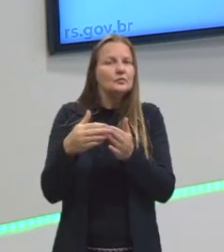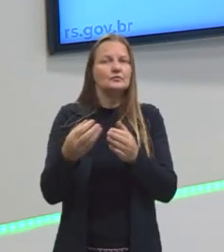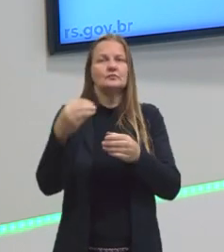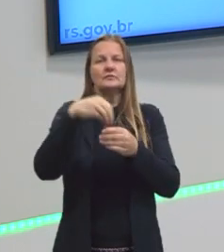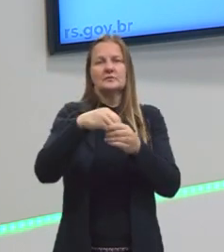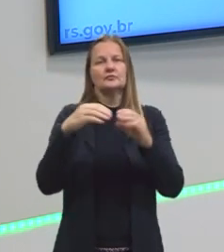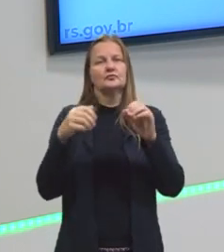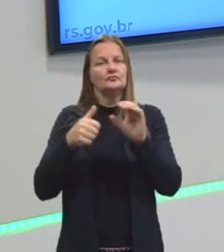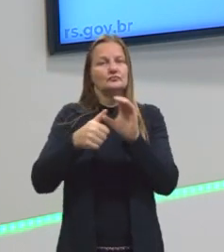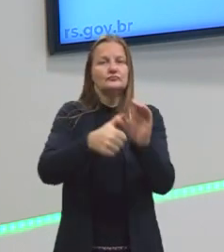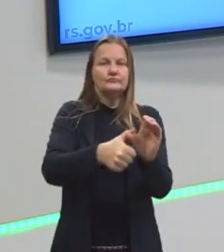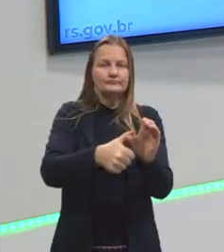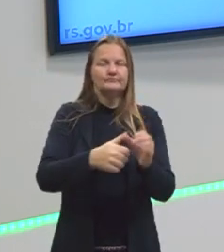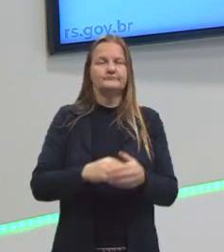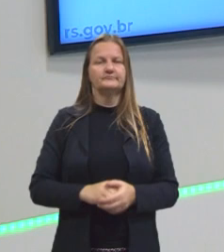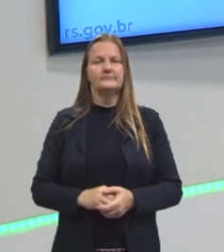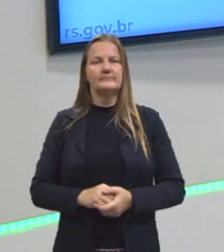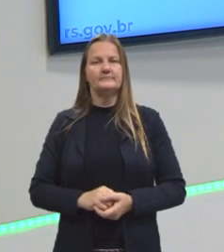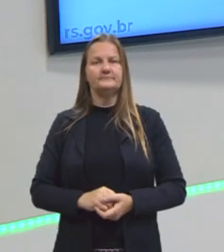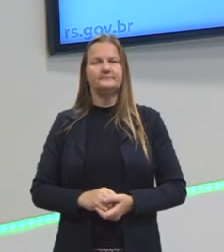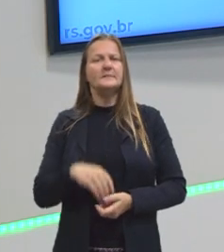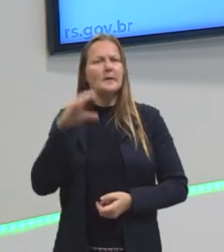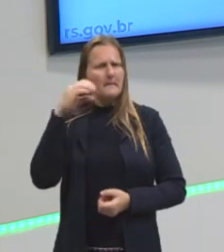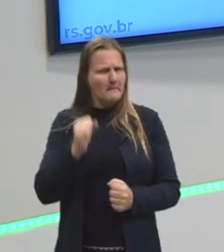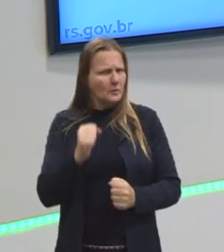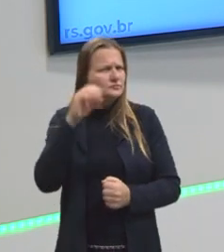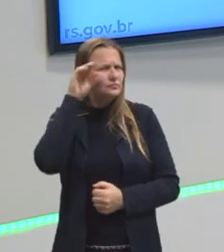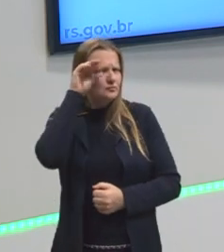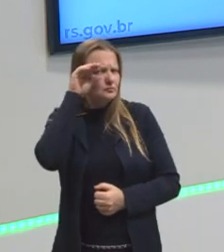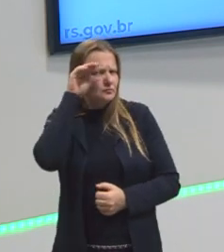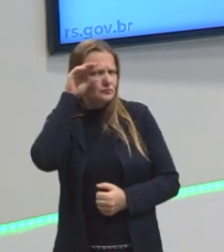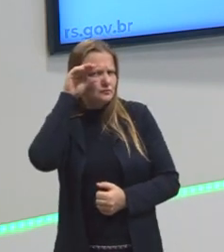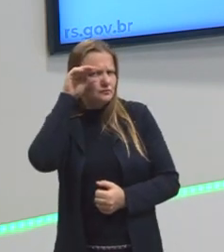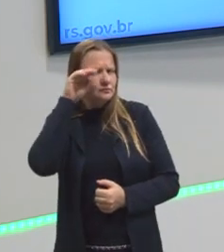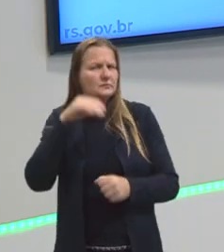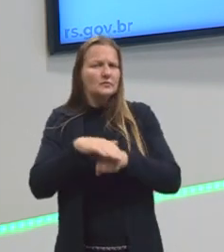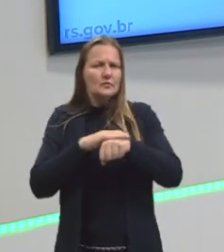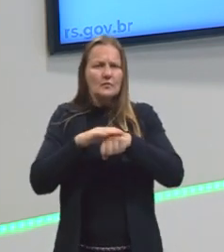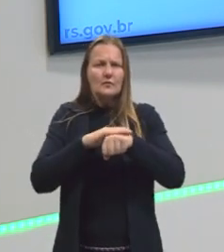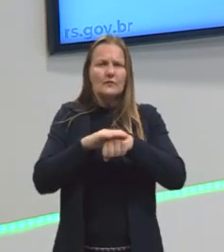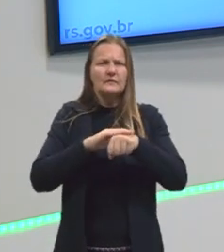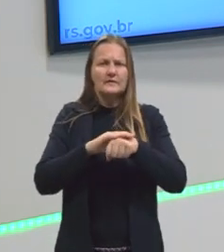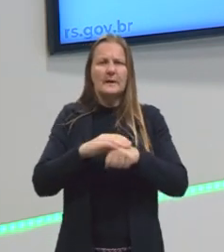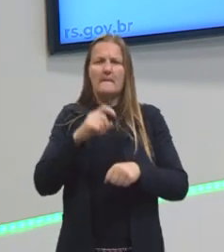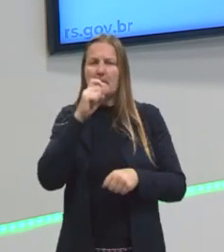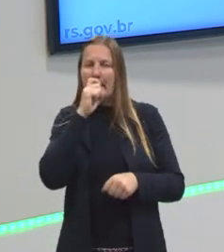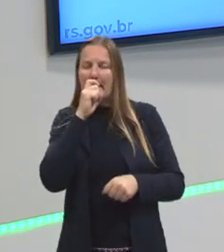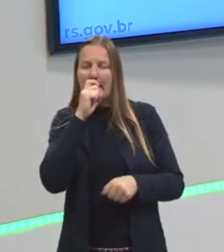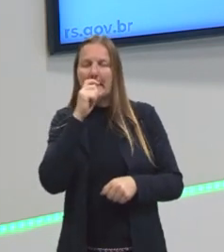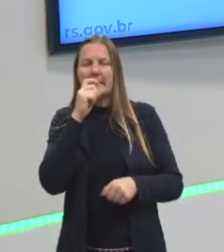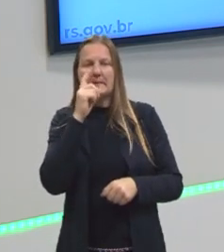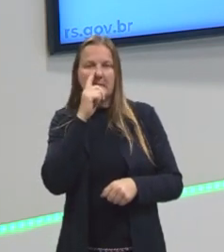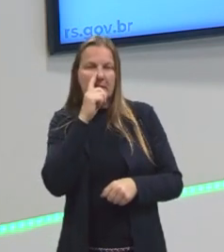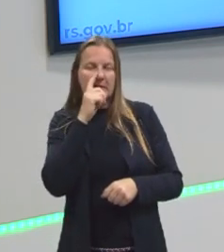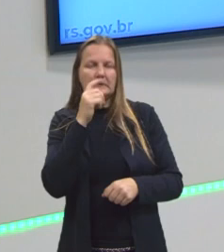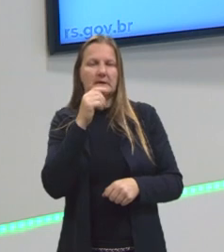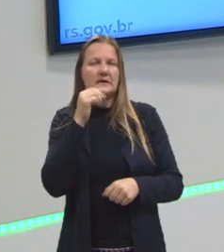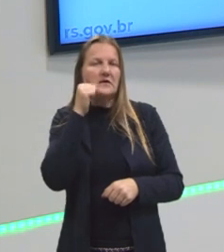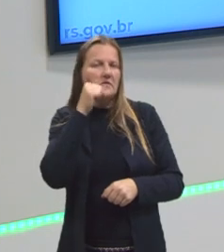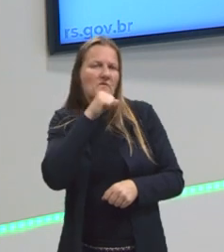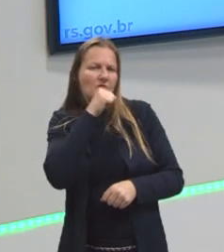a cristianismo e você pode observar aí vocês conversarem com os pais os avós e vocês